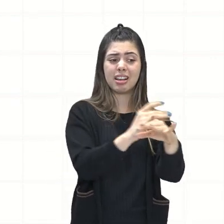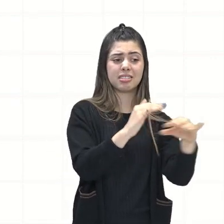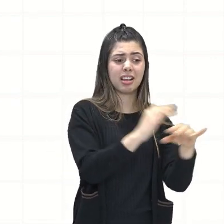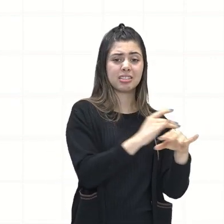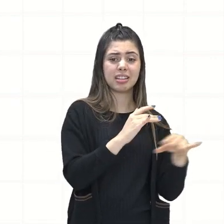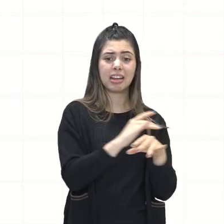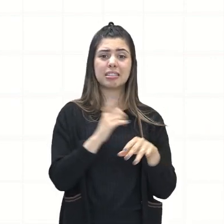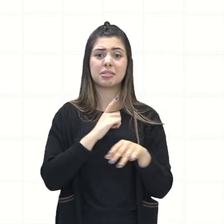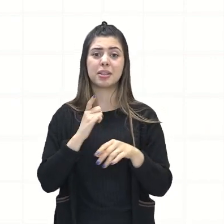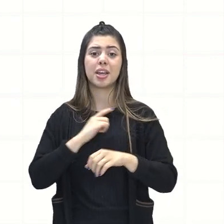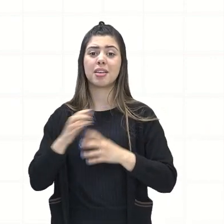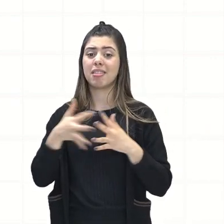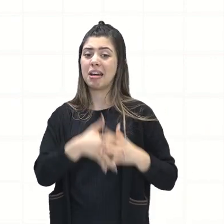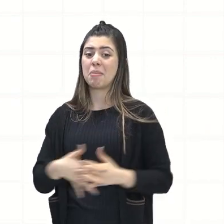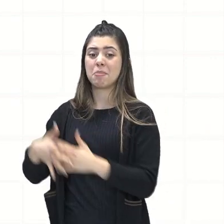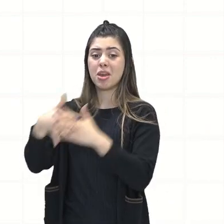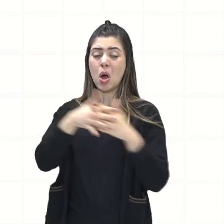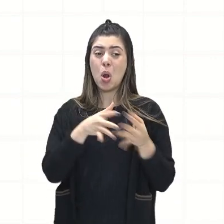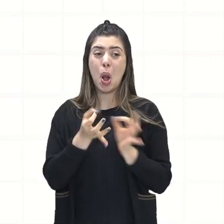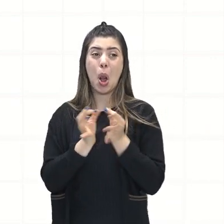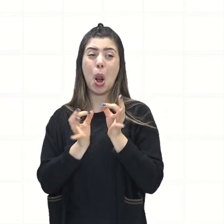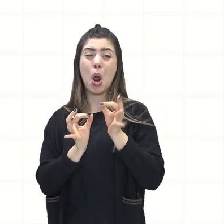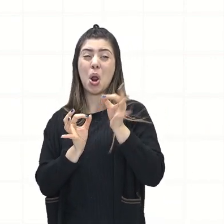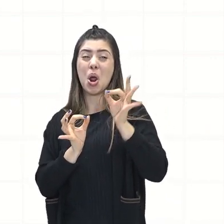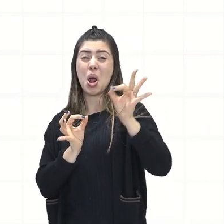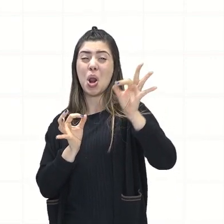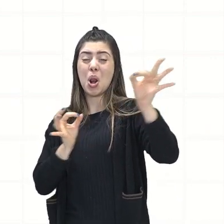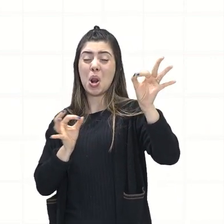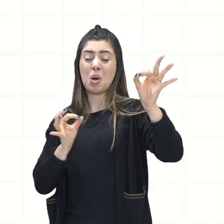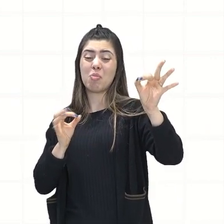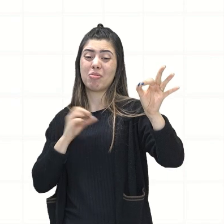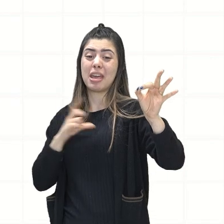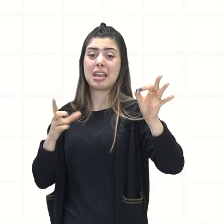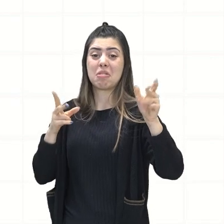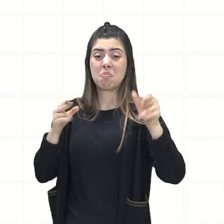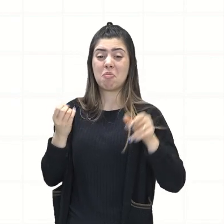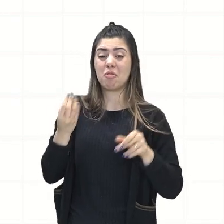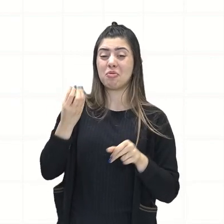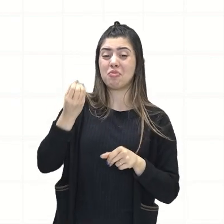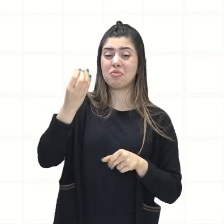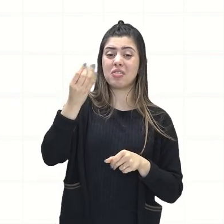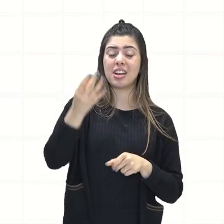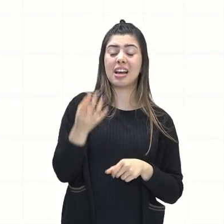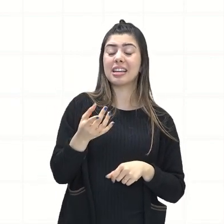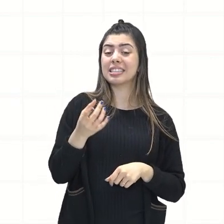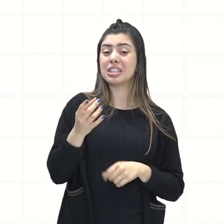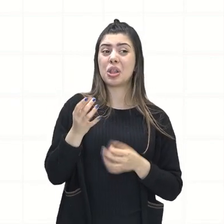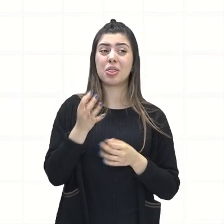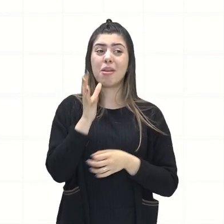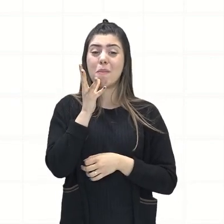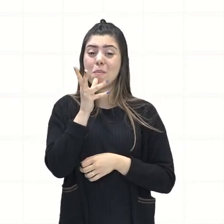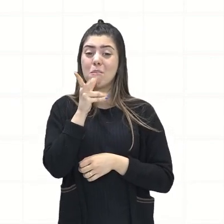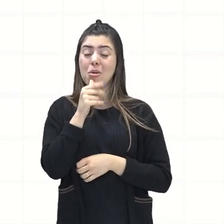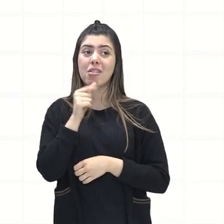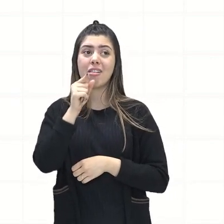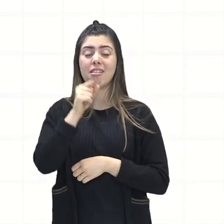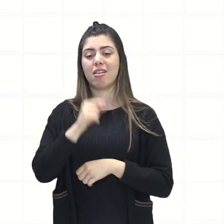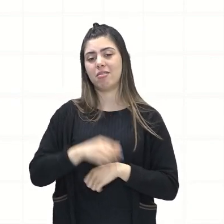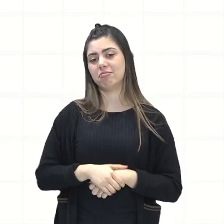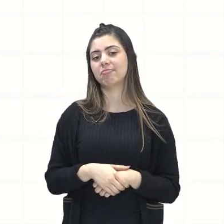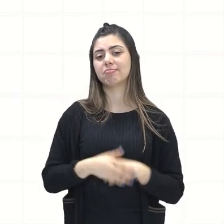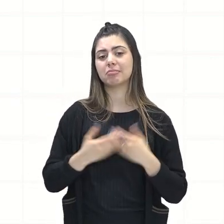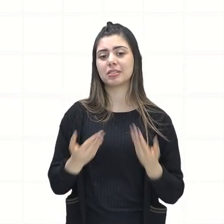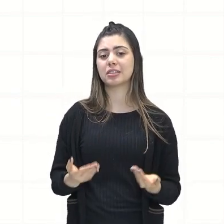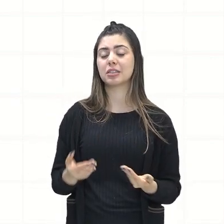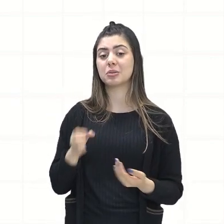gente. É uma viagem gigantesca para poder chegar numa outra área do Brasil. Esse caminho